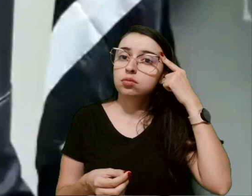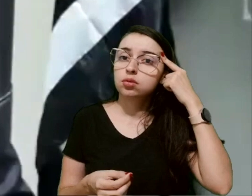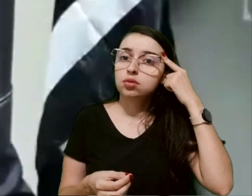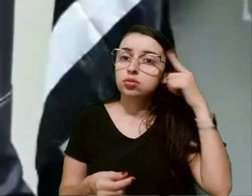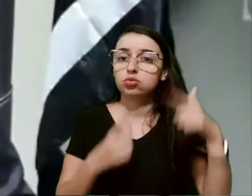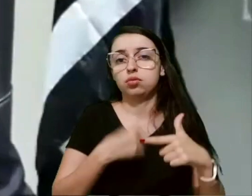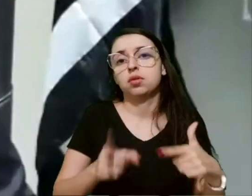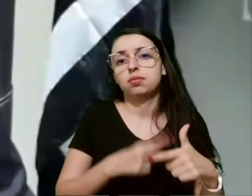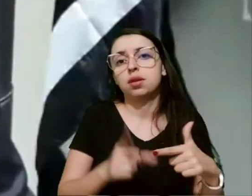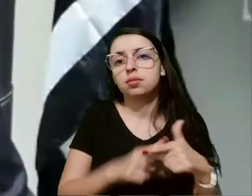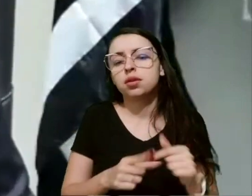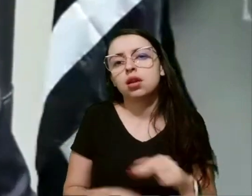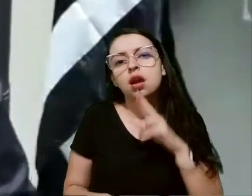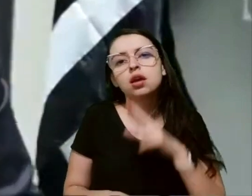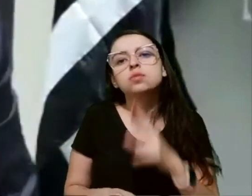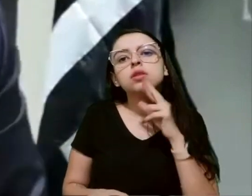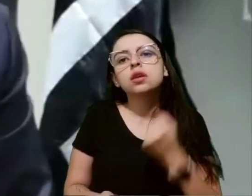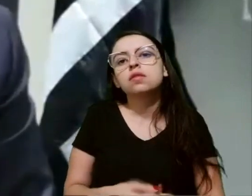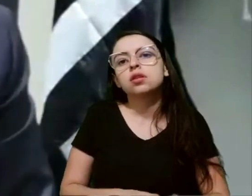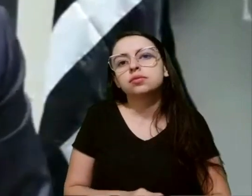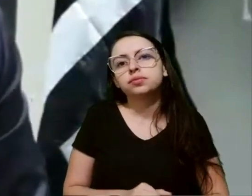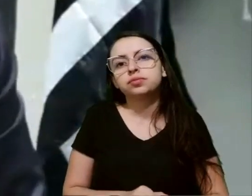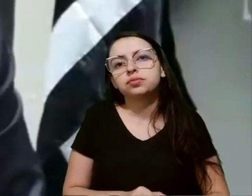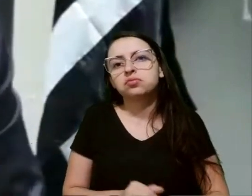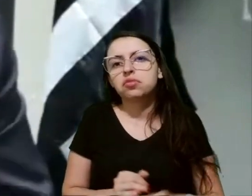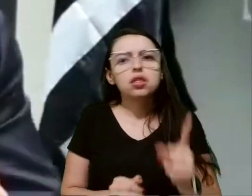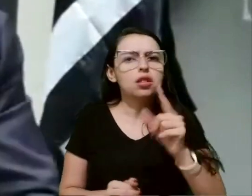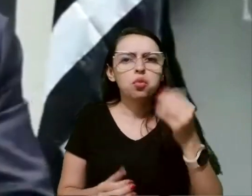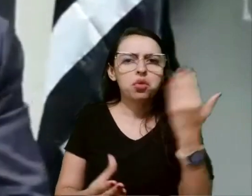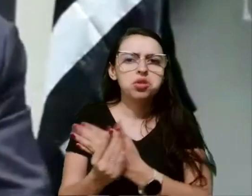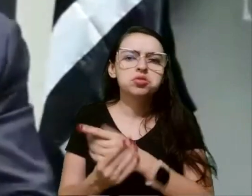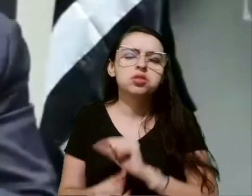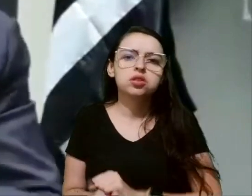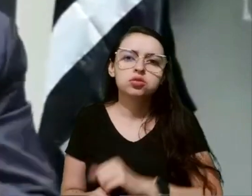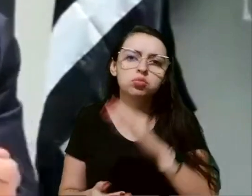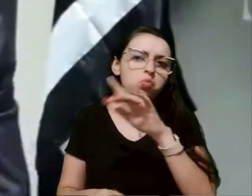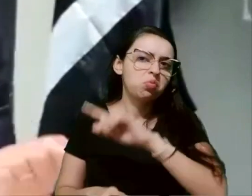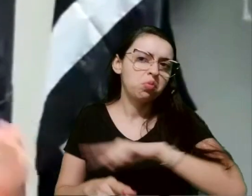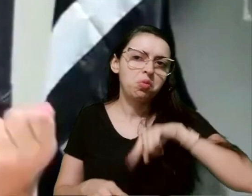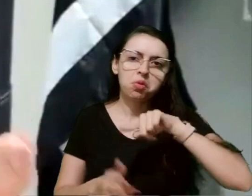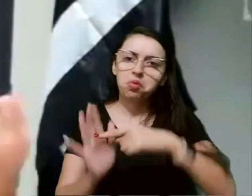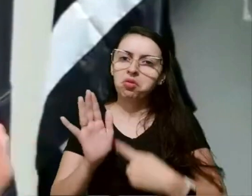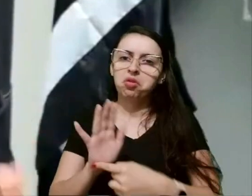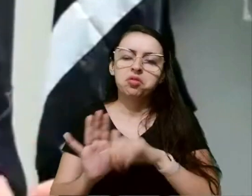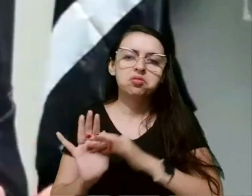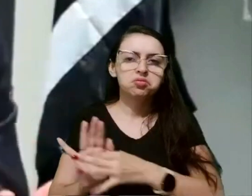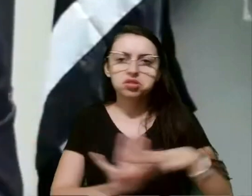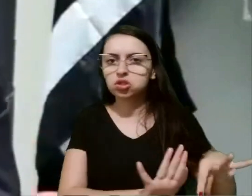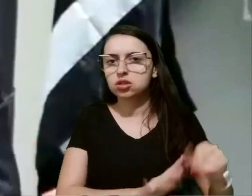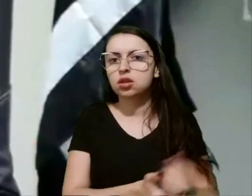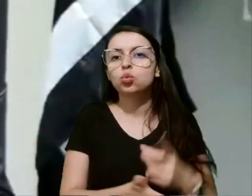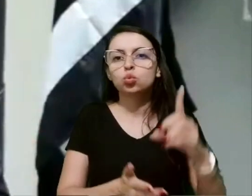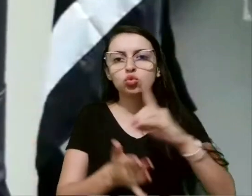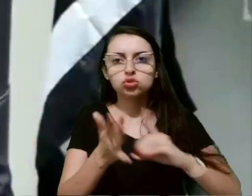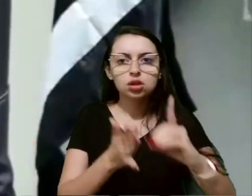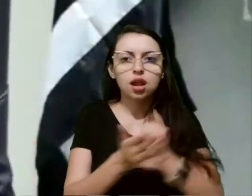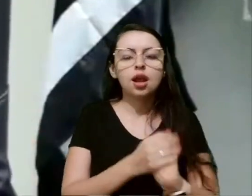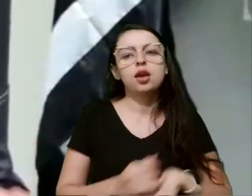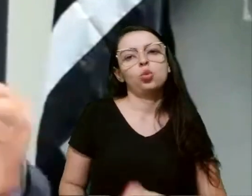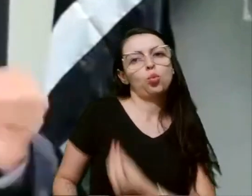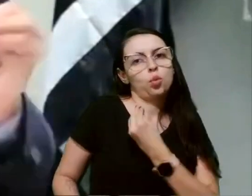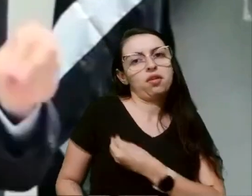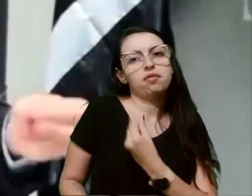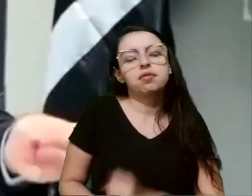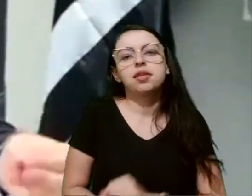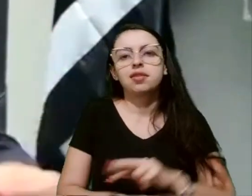desse problema. Então ele respondia dizendo: "Não é jurídico". Ele cortava as 2 cordas de amarração do direito com a realidade. E